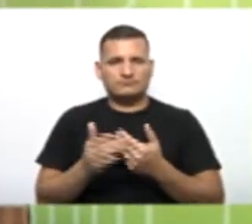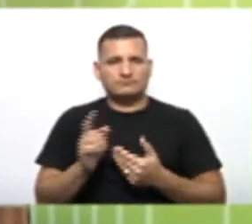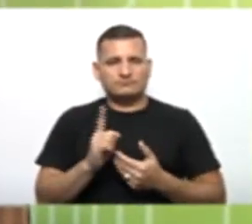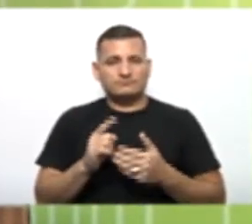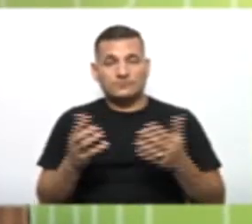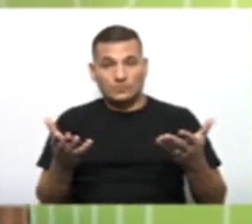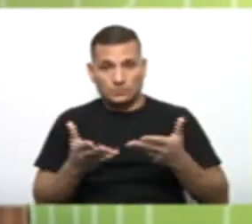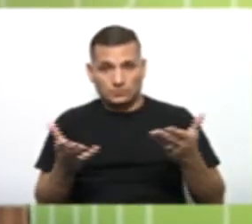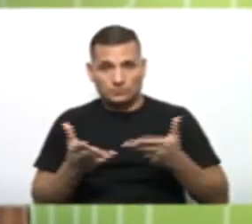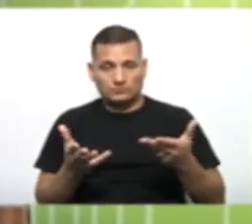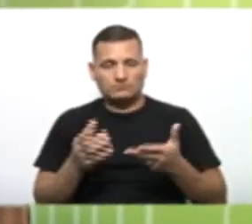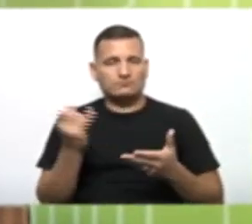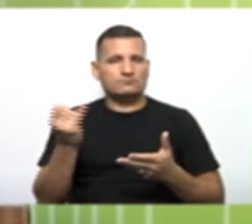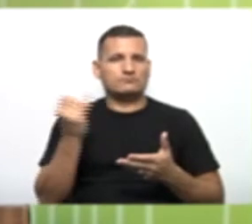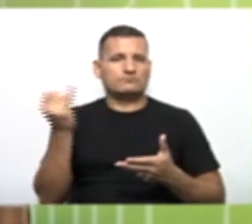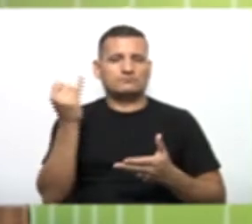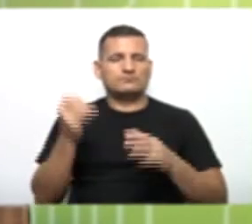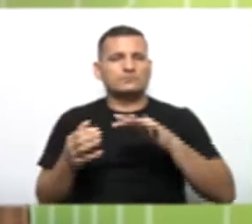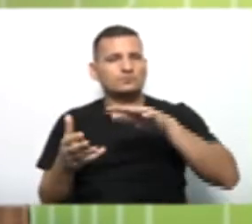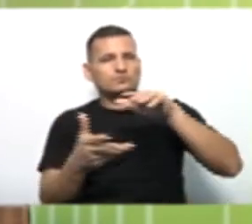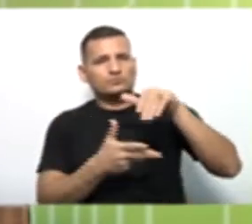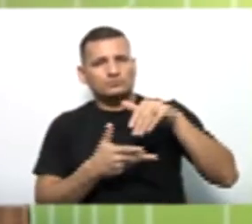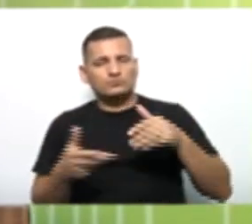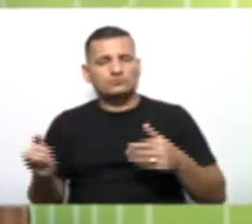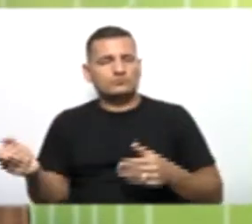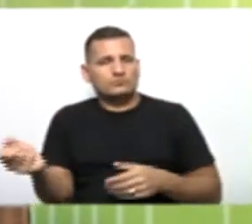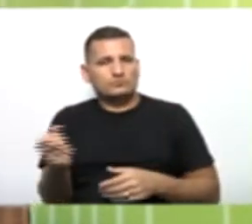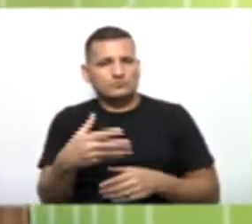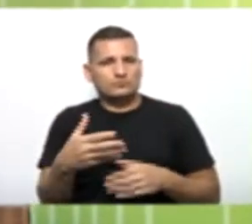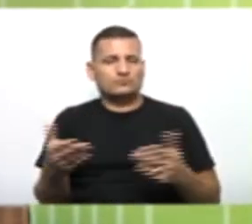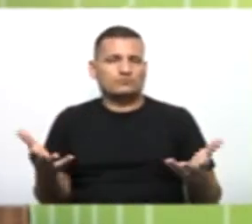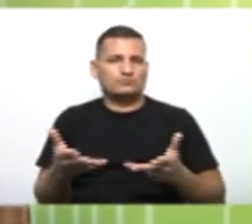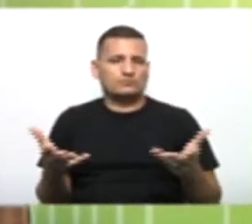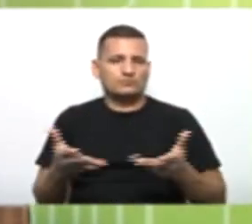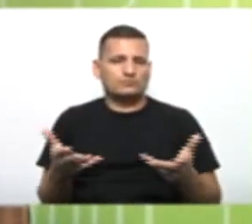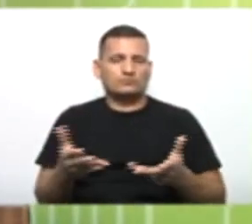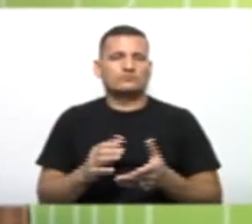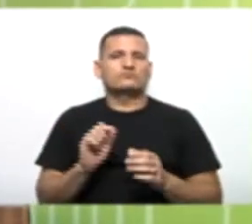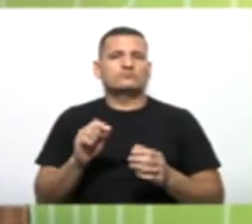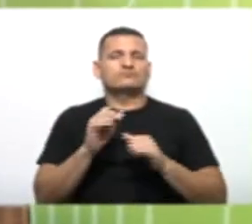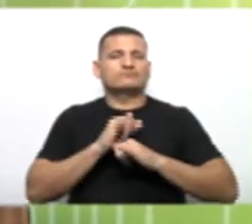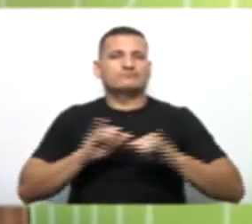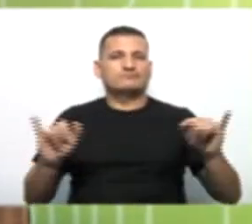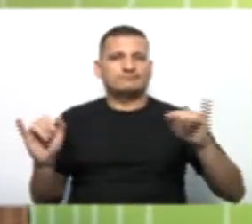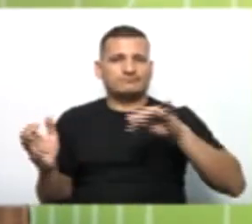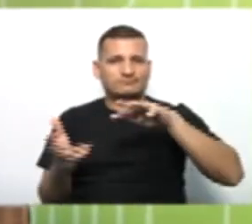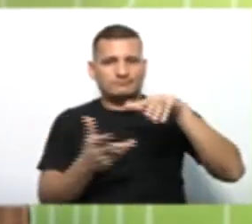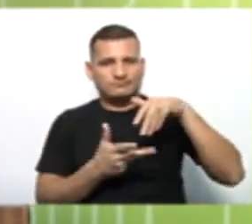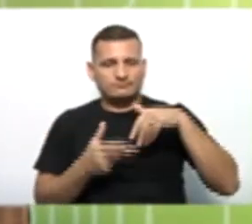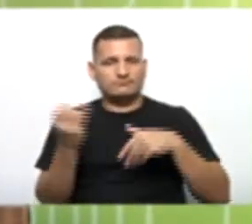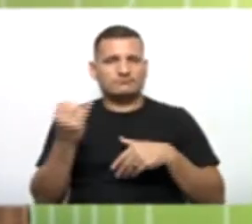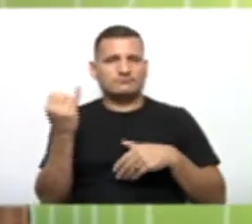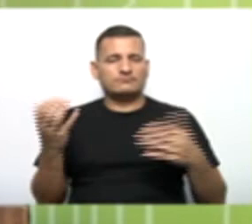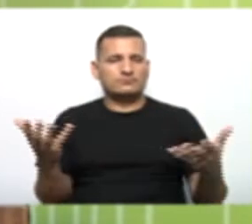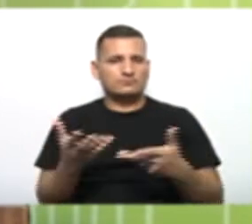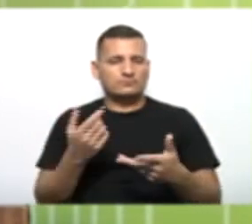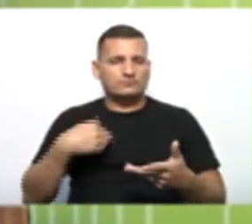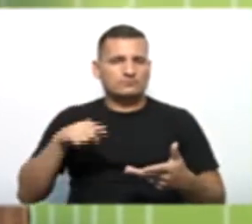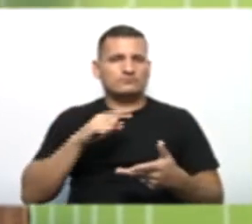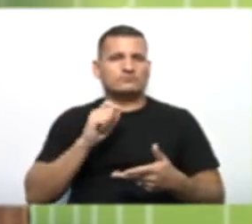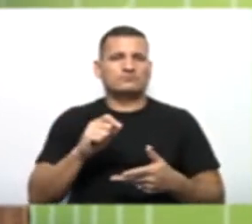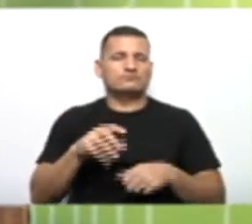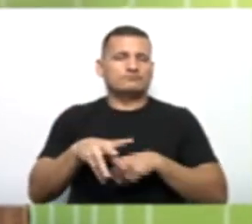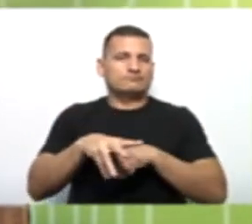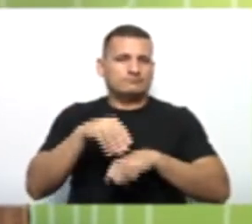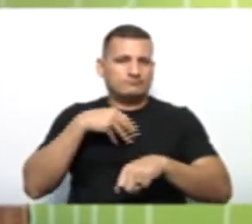hoje no mundo contemporâneo moderno né no que nós chamamos gir globalização nós estamos nos atualizando